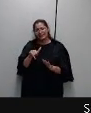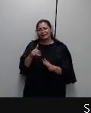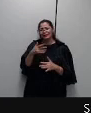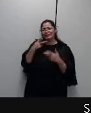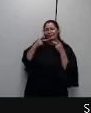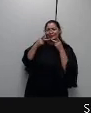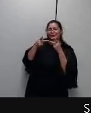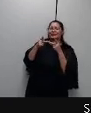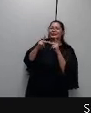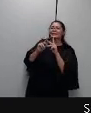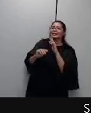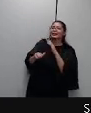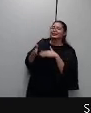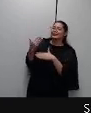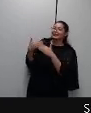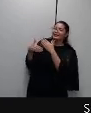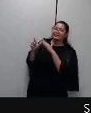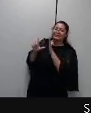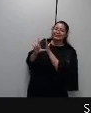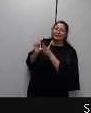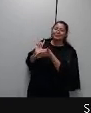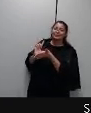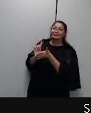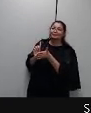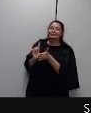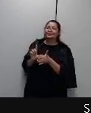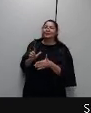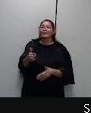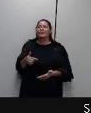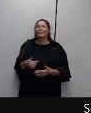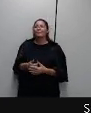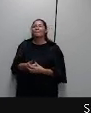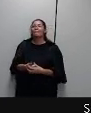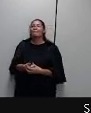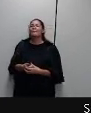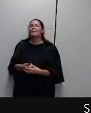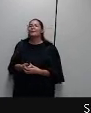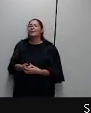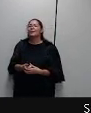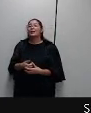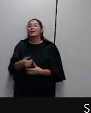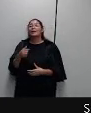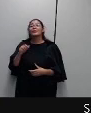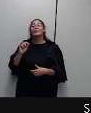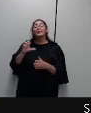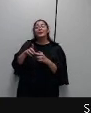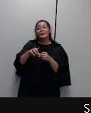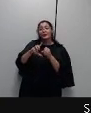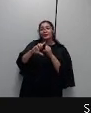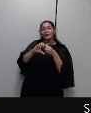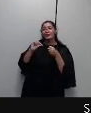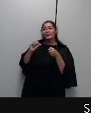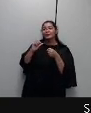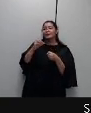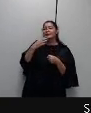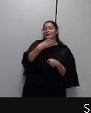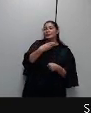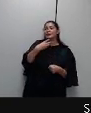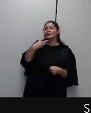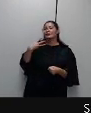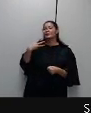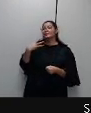o último aí eu mas realmente foi que foi esquecimento mesmo nicho Napoleão é 8:43 é o rei do estoque do orçamento